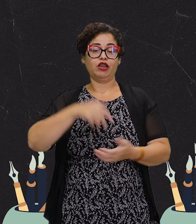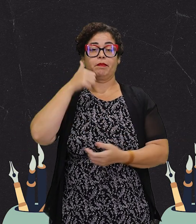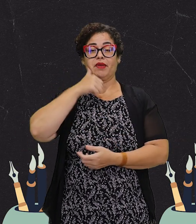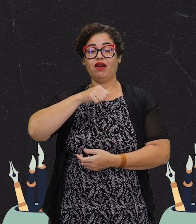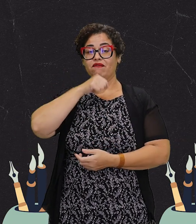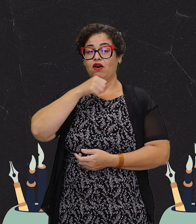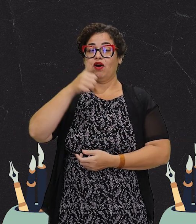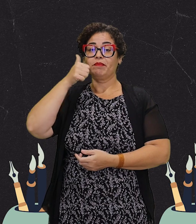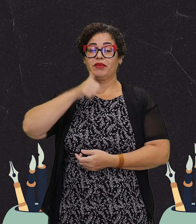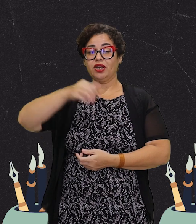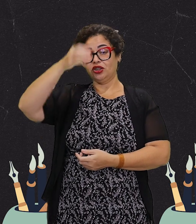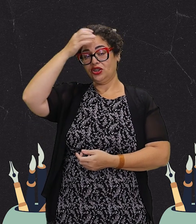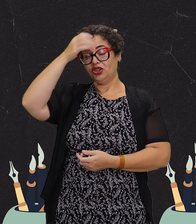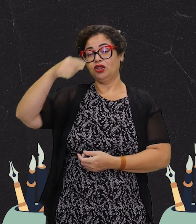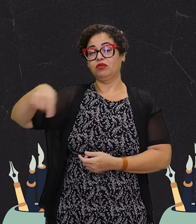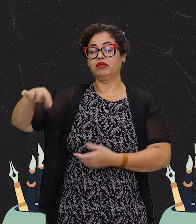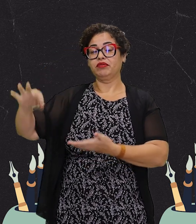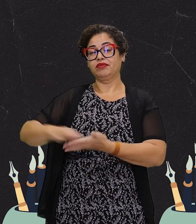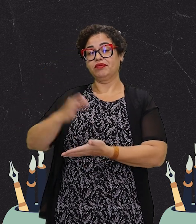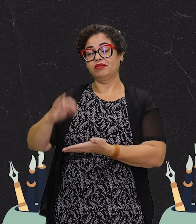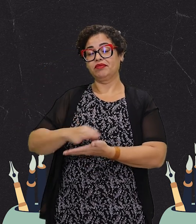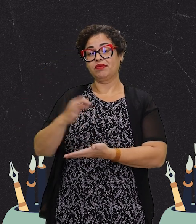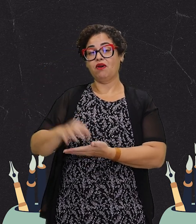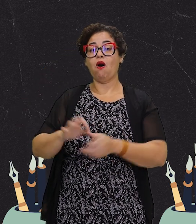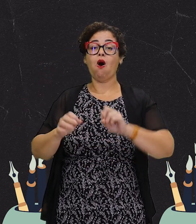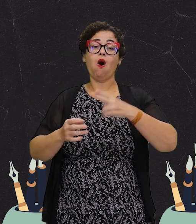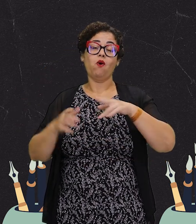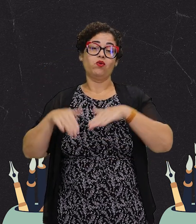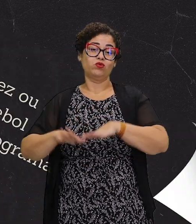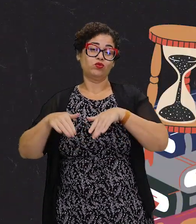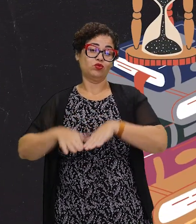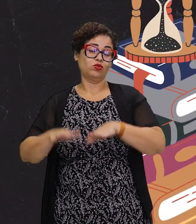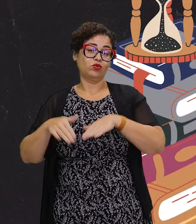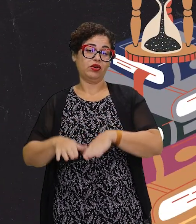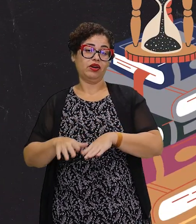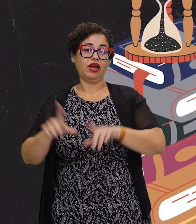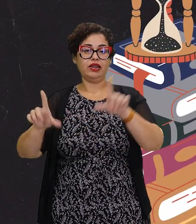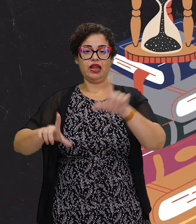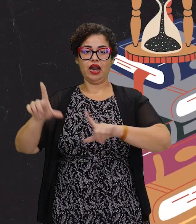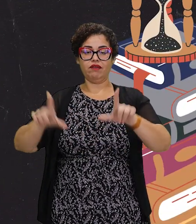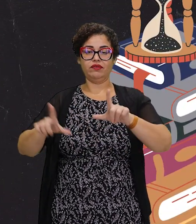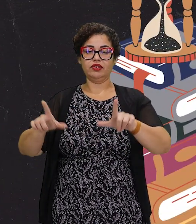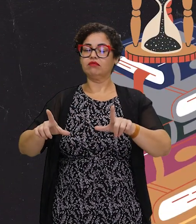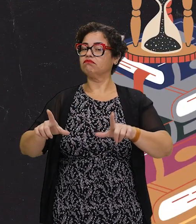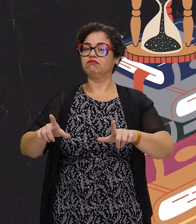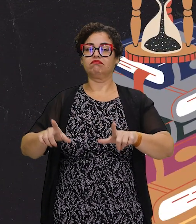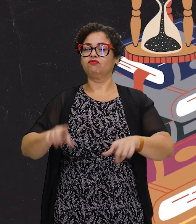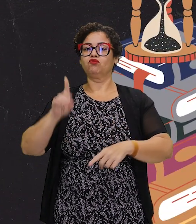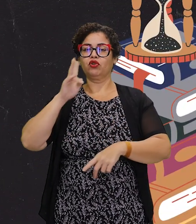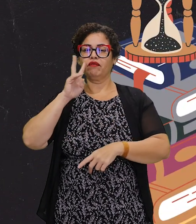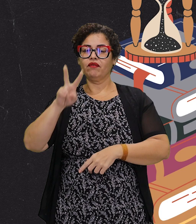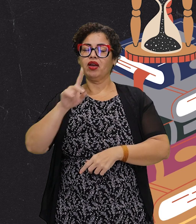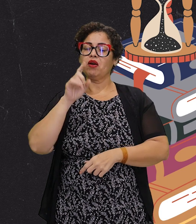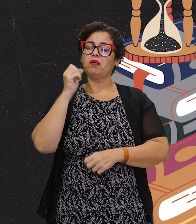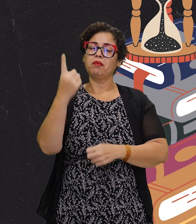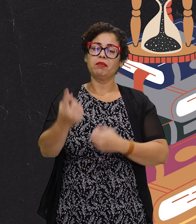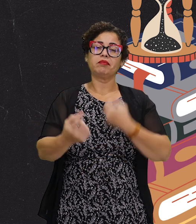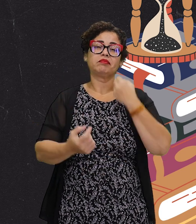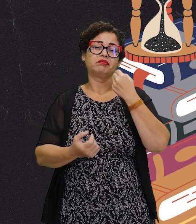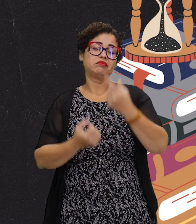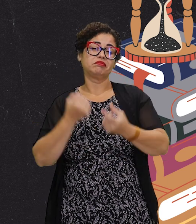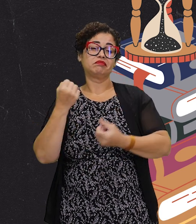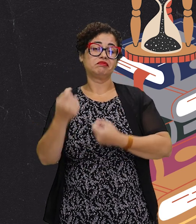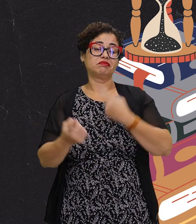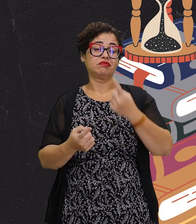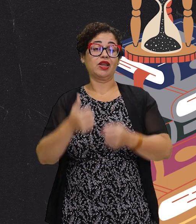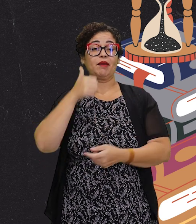lendo, minha avó e minha tia bordando ou costurando. Televisão a gente só via uma vez